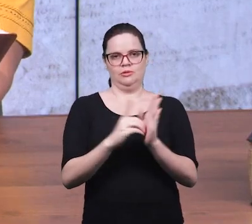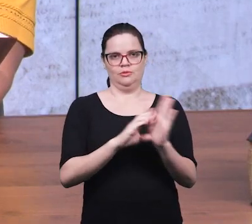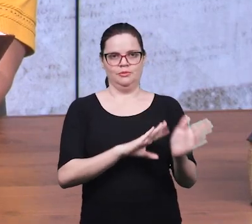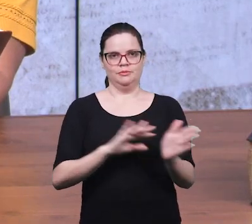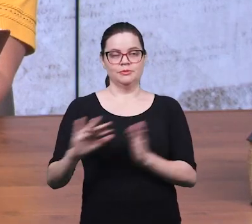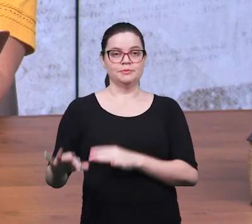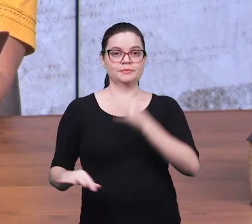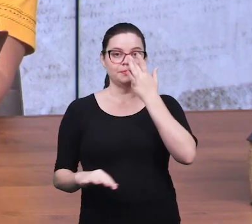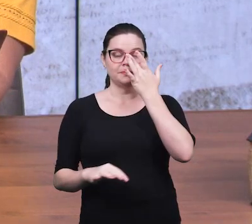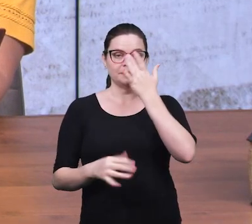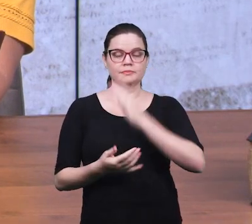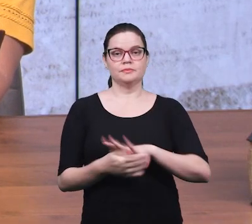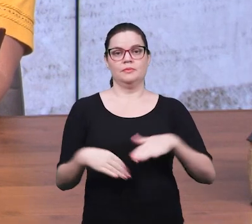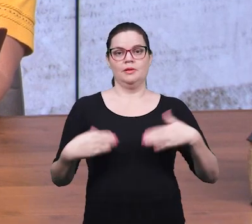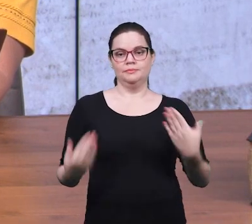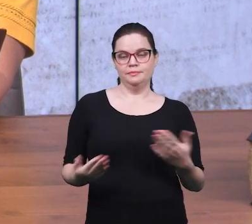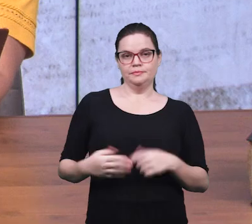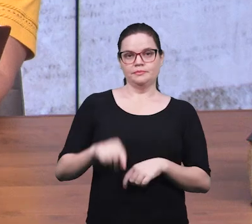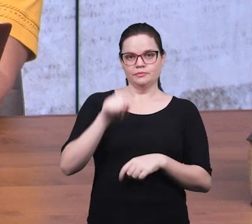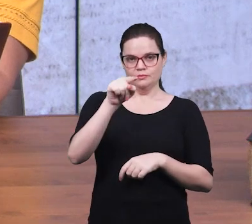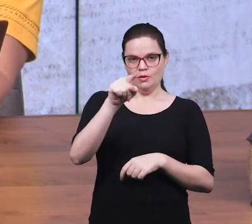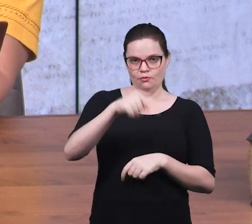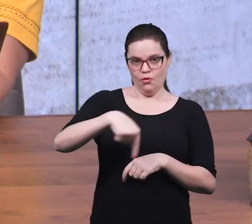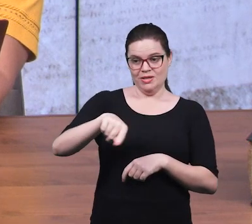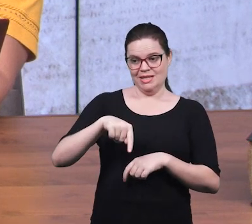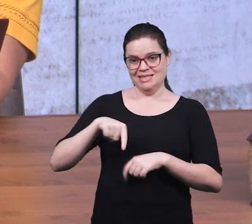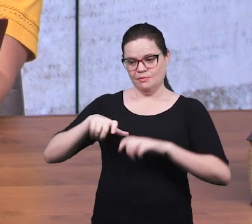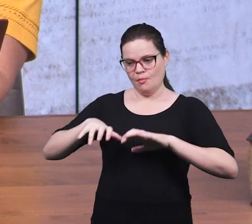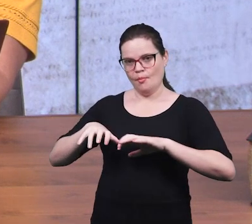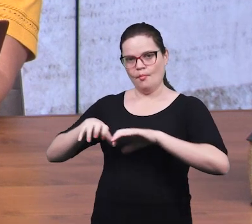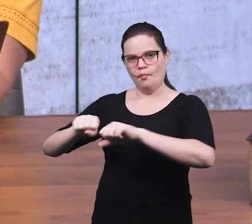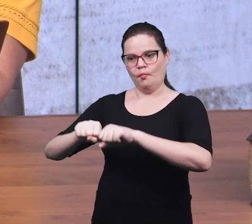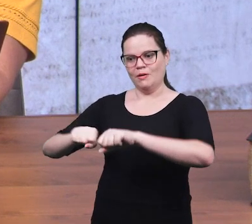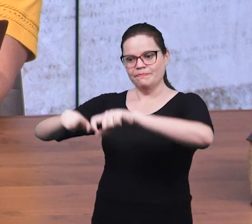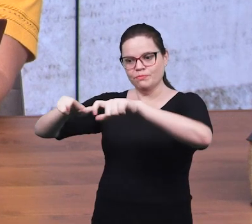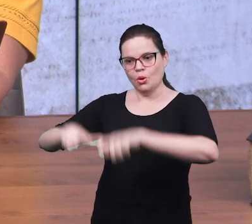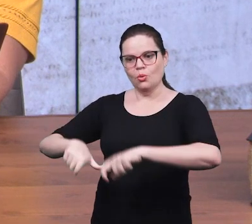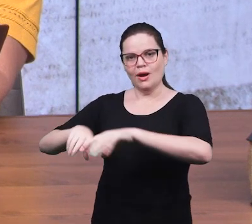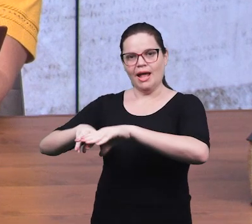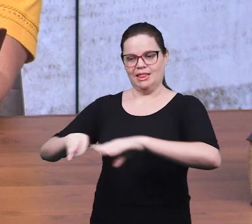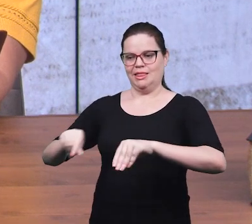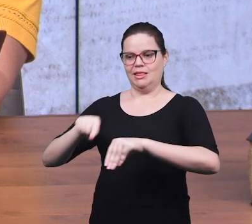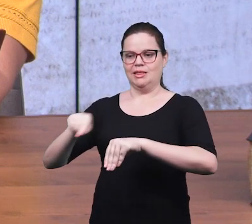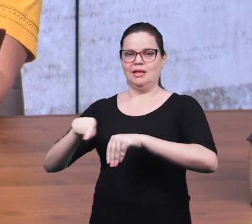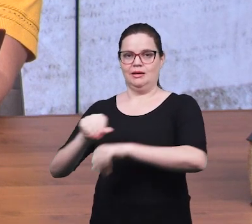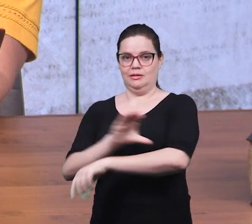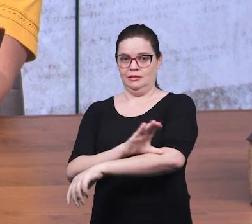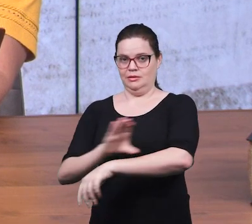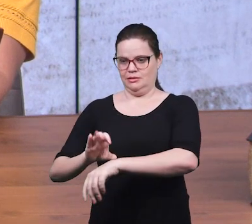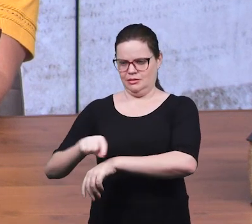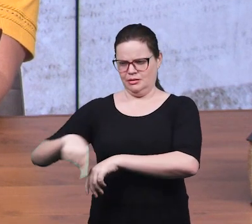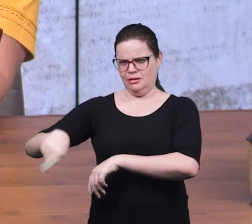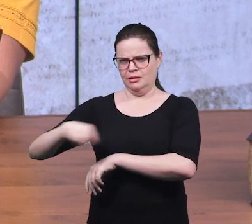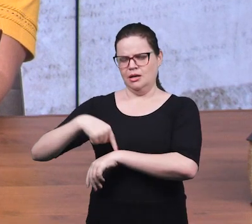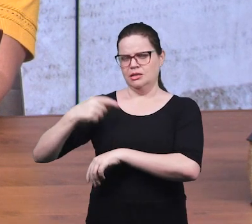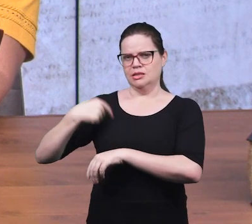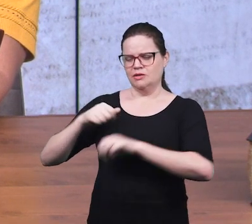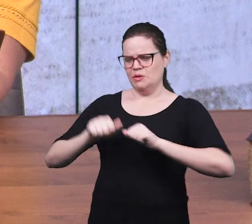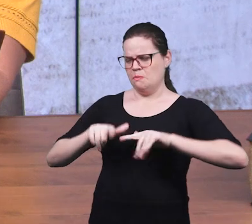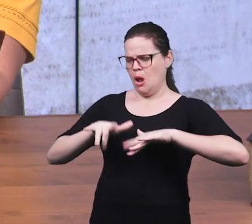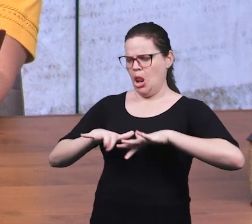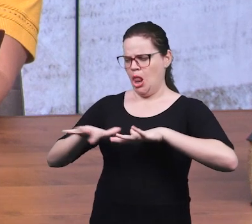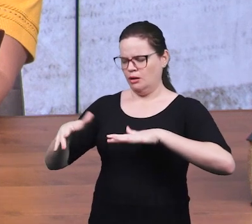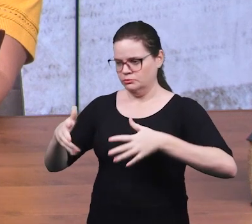Quando na terra que te der o Senhor teu Deus para possuí-la, se achar algum